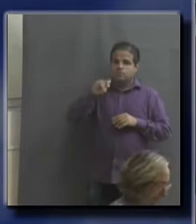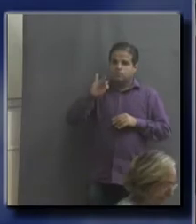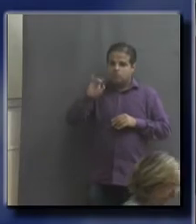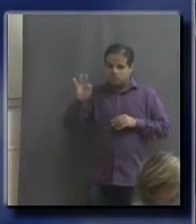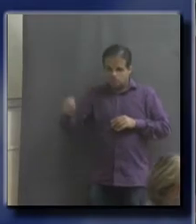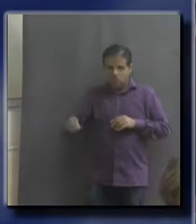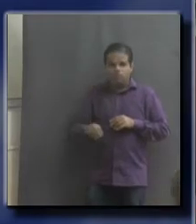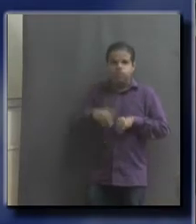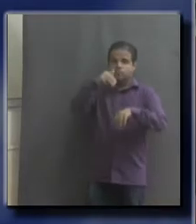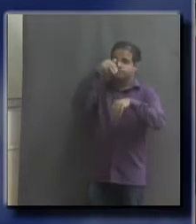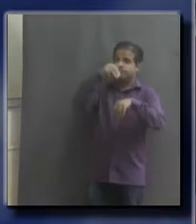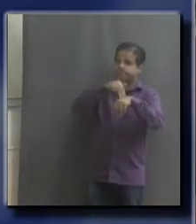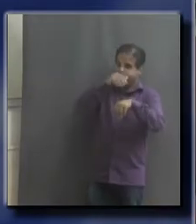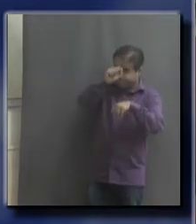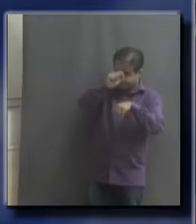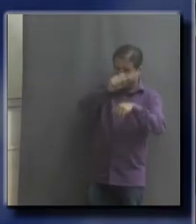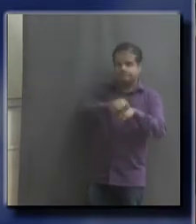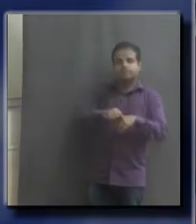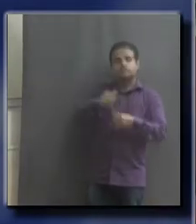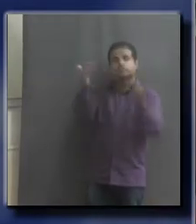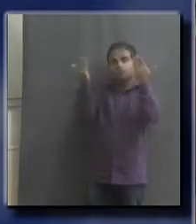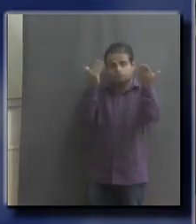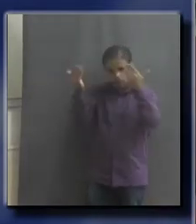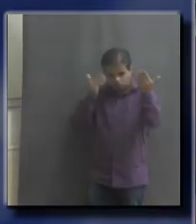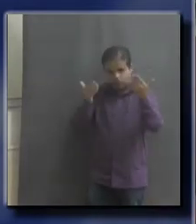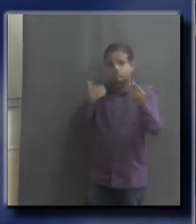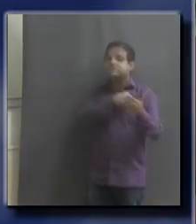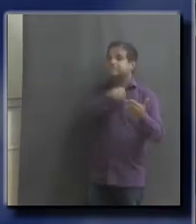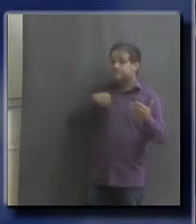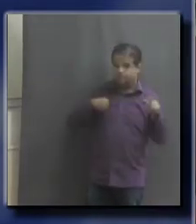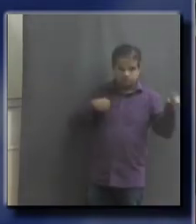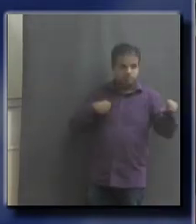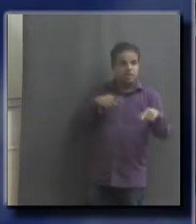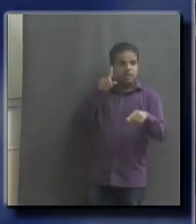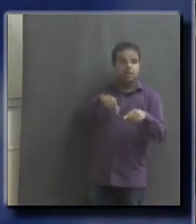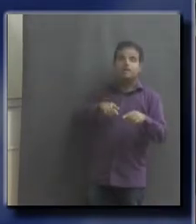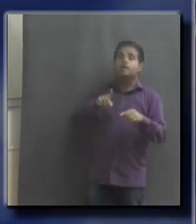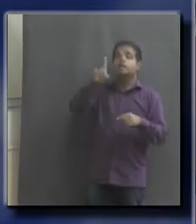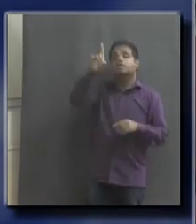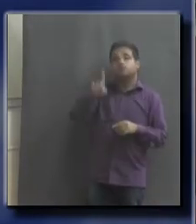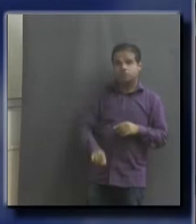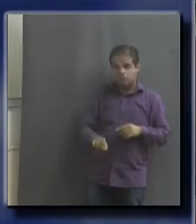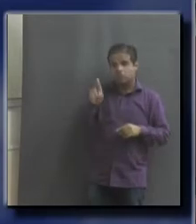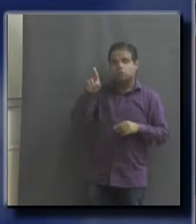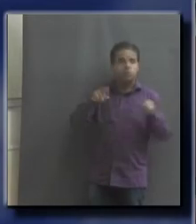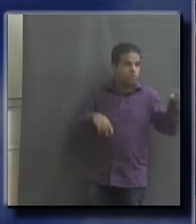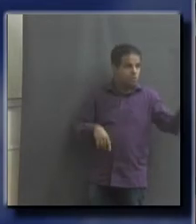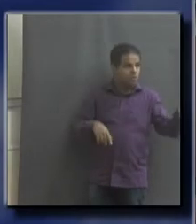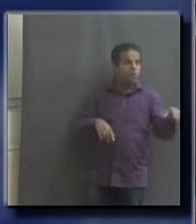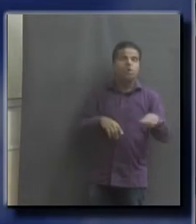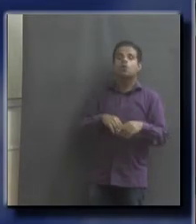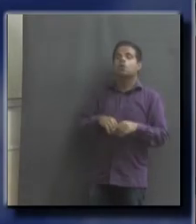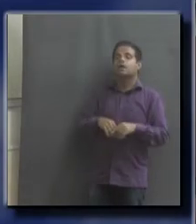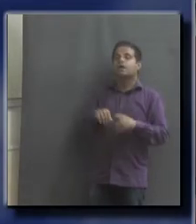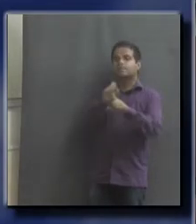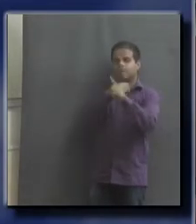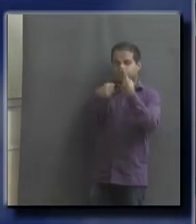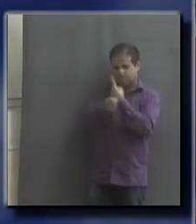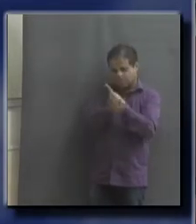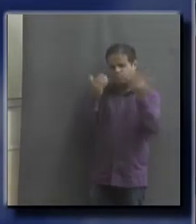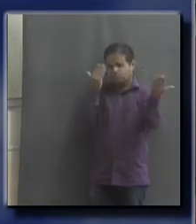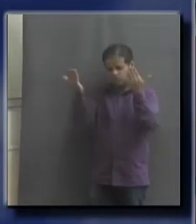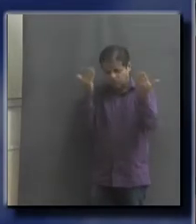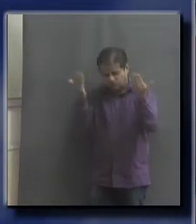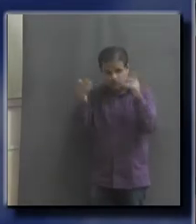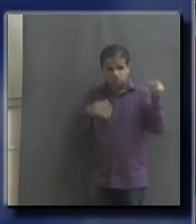psicóloga, mestre e doutora em psicologia clínica e a diretora da ABEP, né, da Associação Brasileira de Ensino de